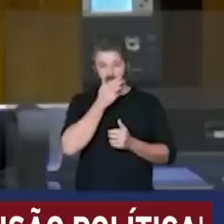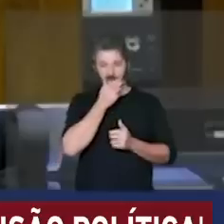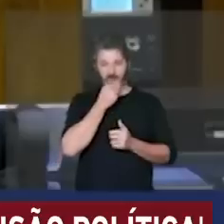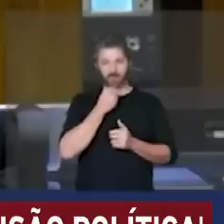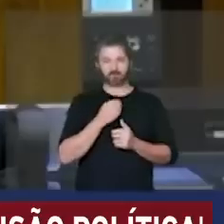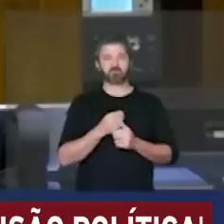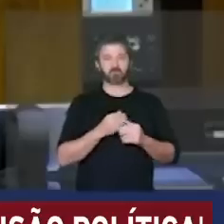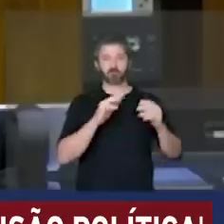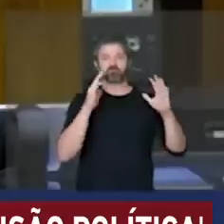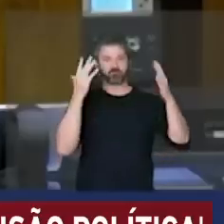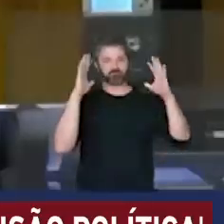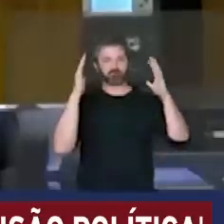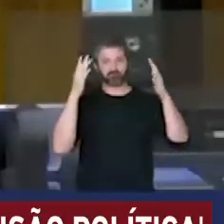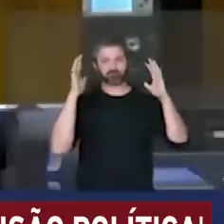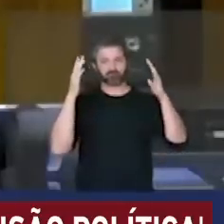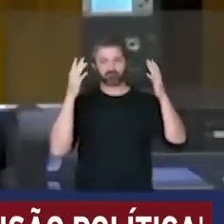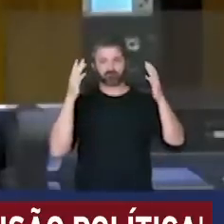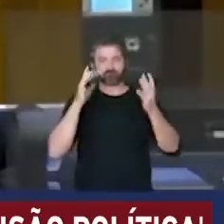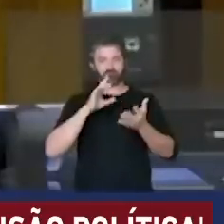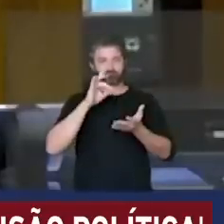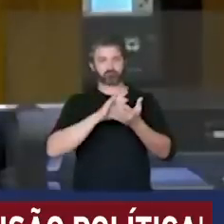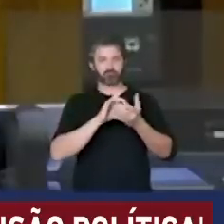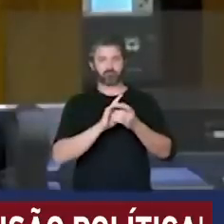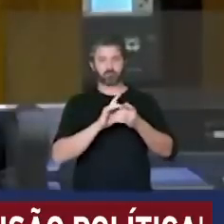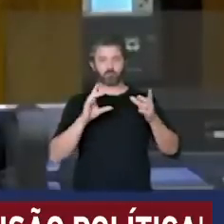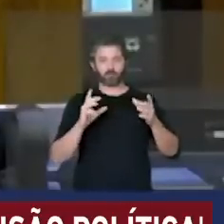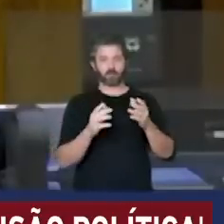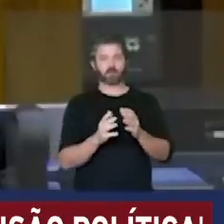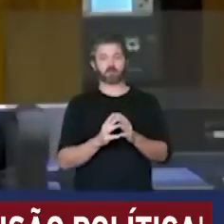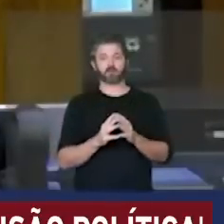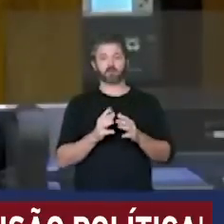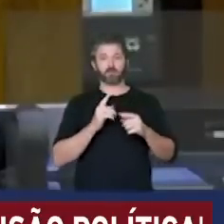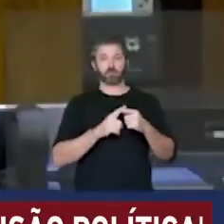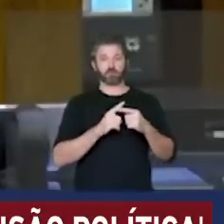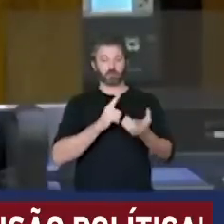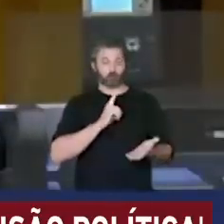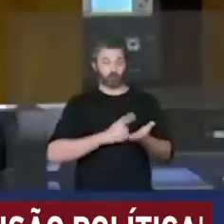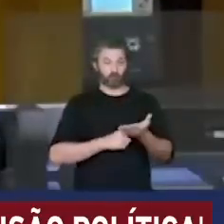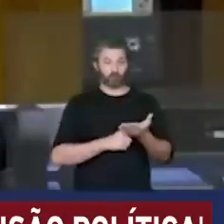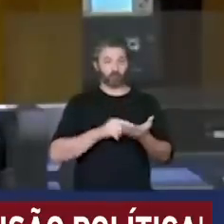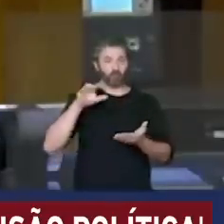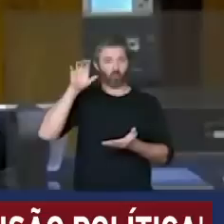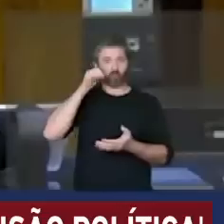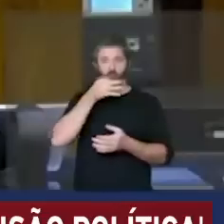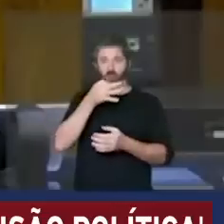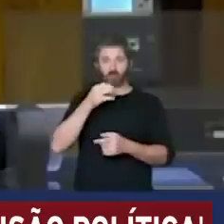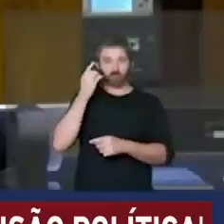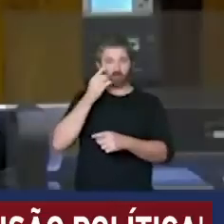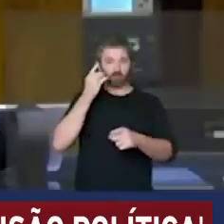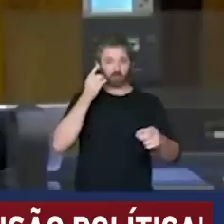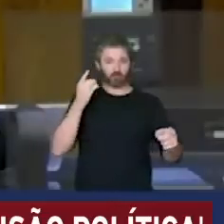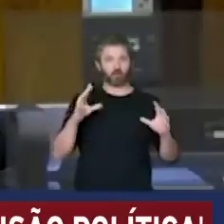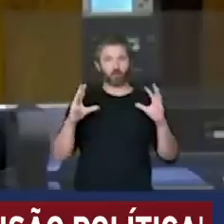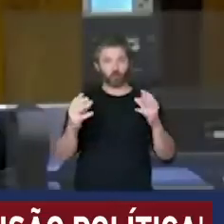Na sequência, Arthur Lira rebateu as acusações de Ramos. Argumentou que não houve interferência de nenhum dos outros poderes na